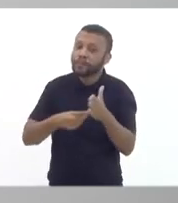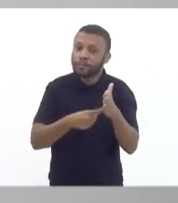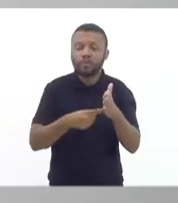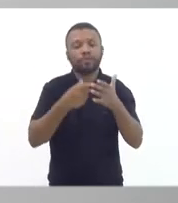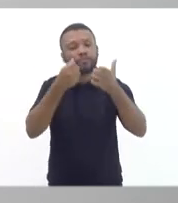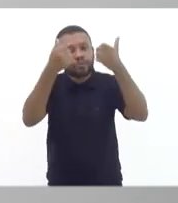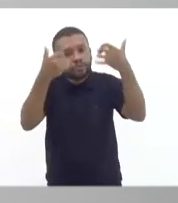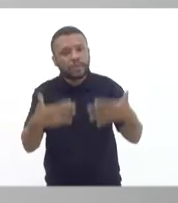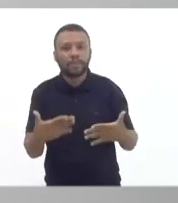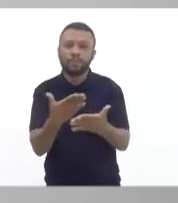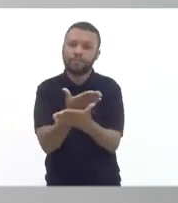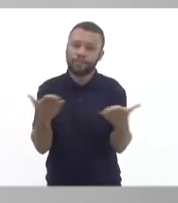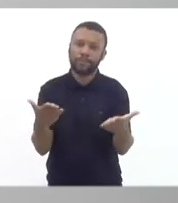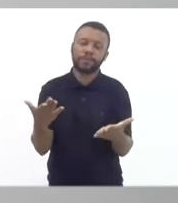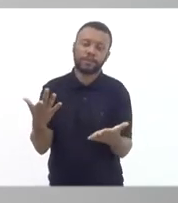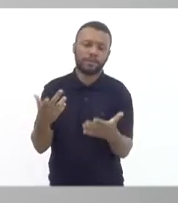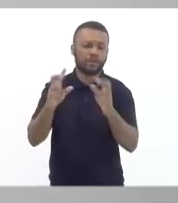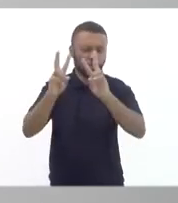vocês isso.